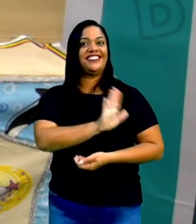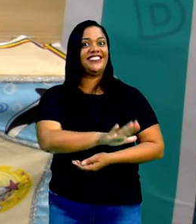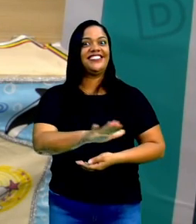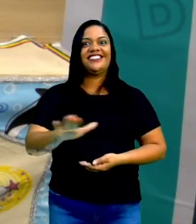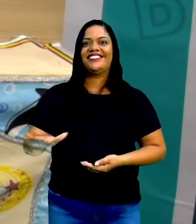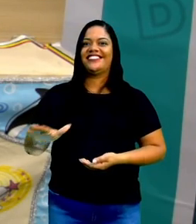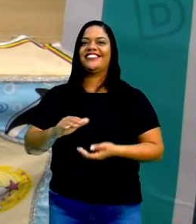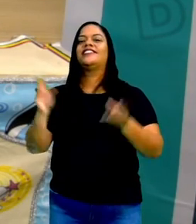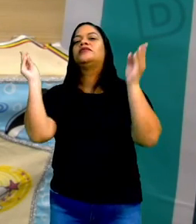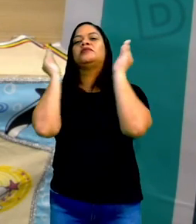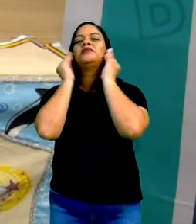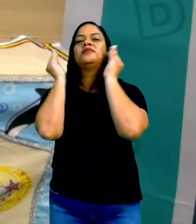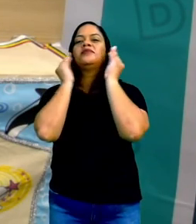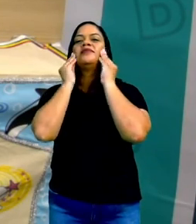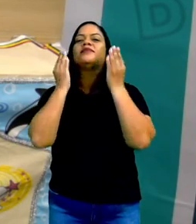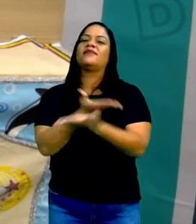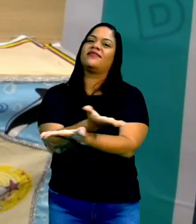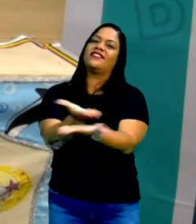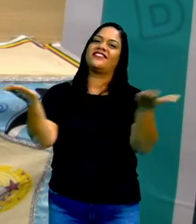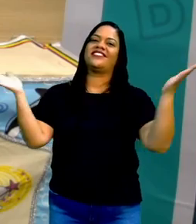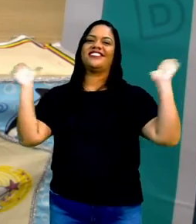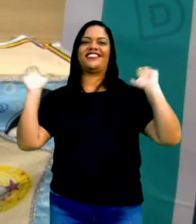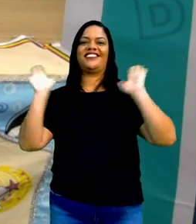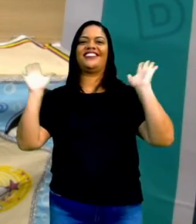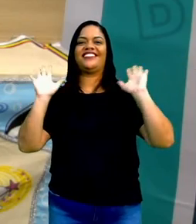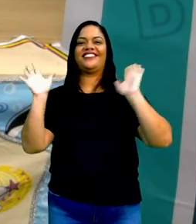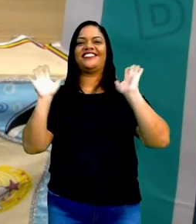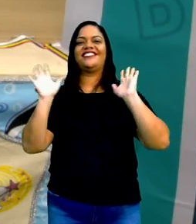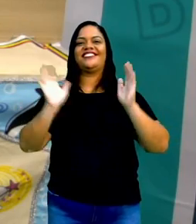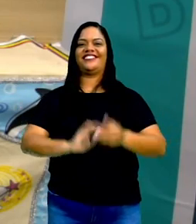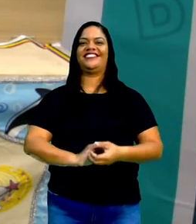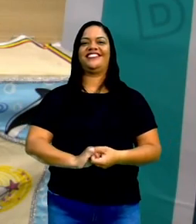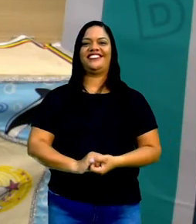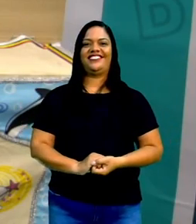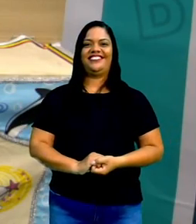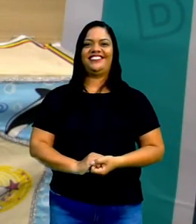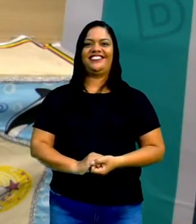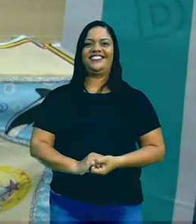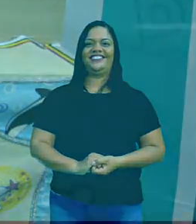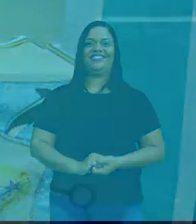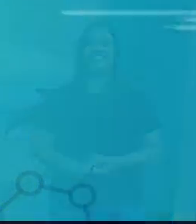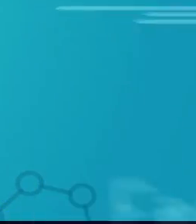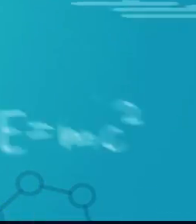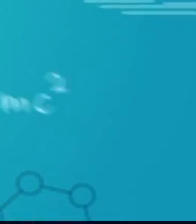tá, criançada? Então, ó, um beijo e tchau. Beijo.